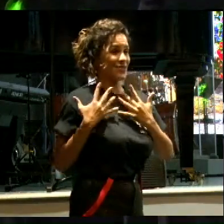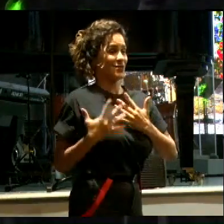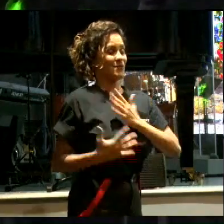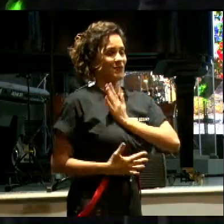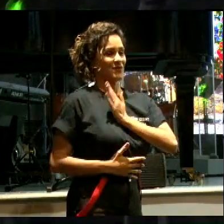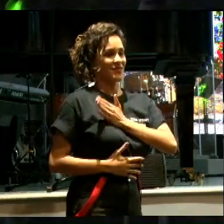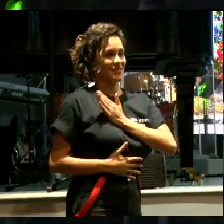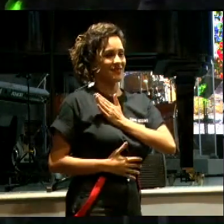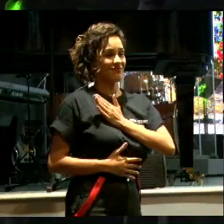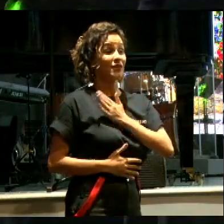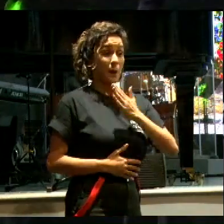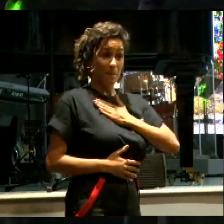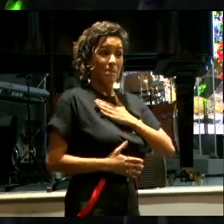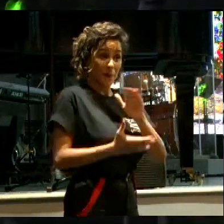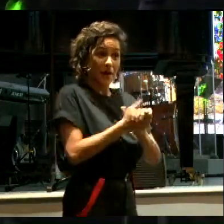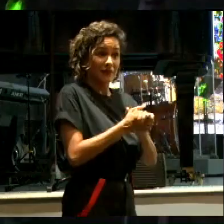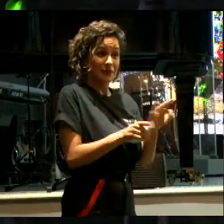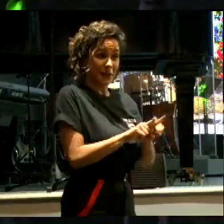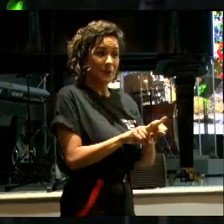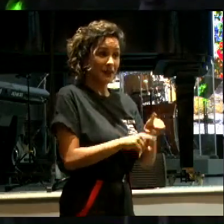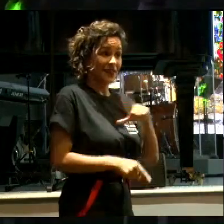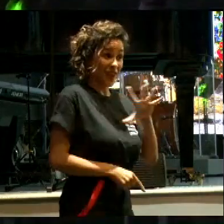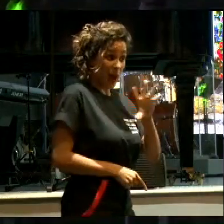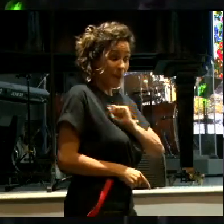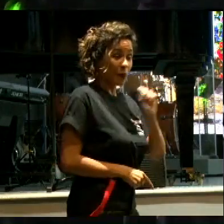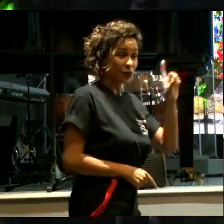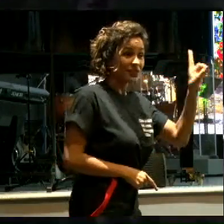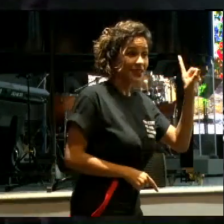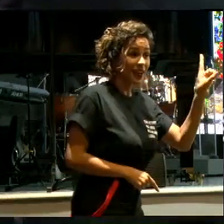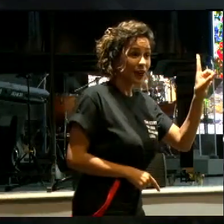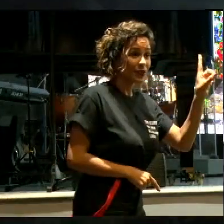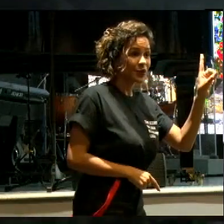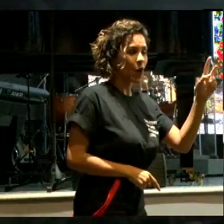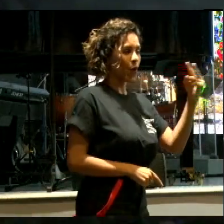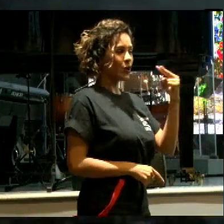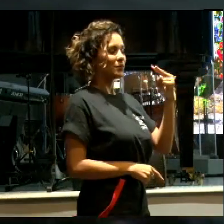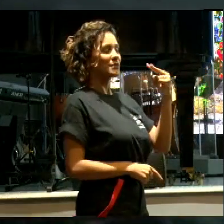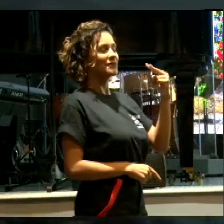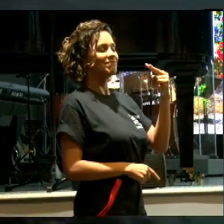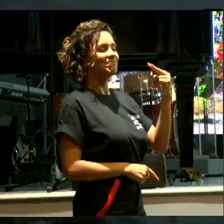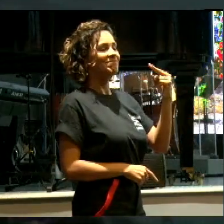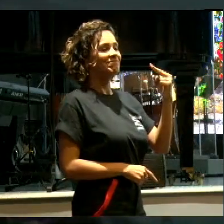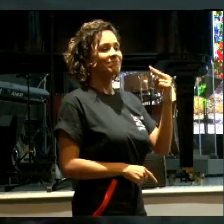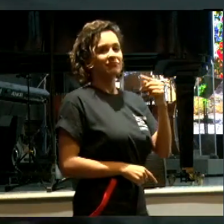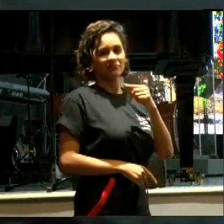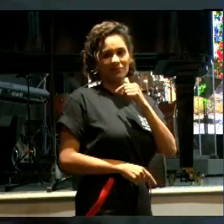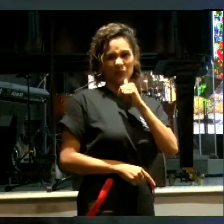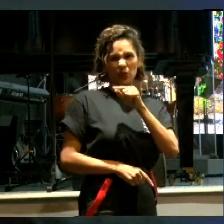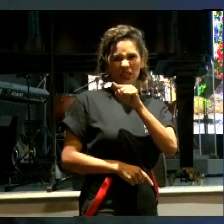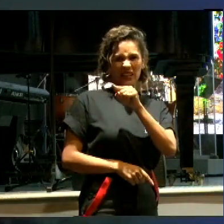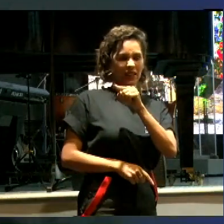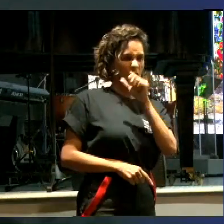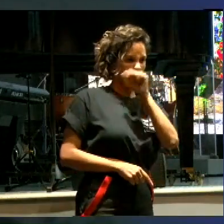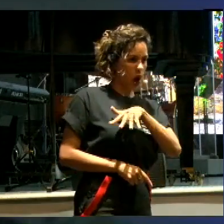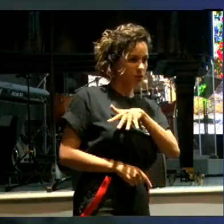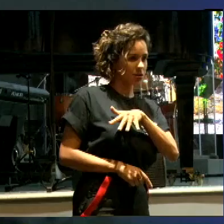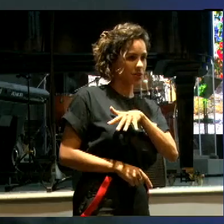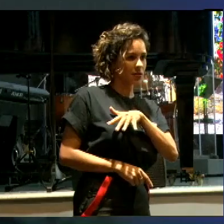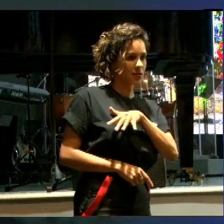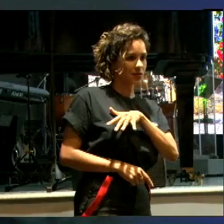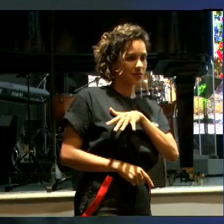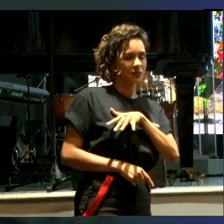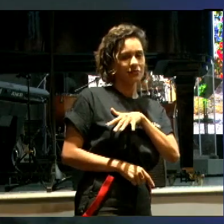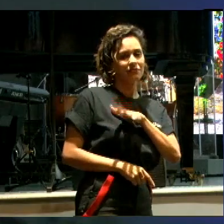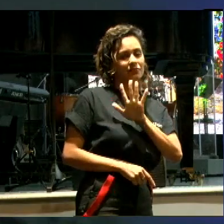o meu marido me olhou. E ele falou assim, é grossa assim, mas é minha e eu amo.